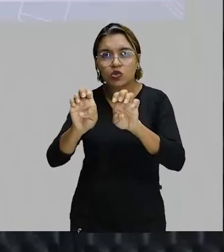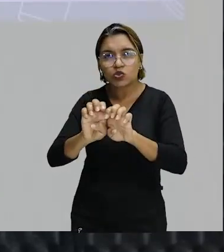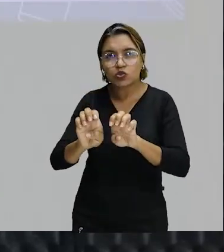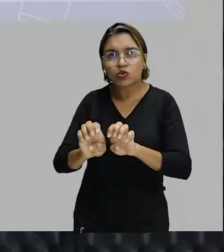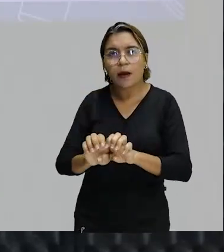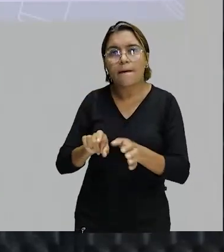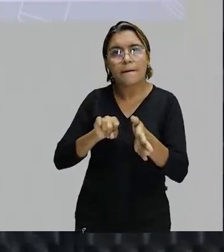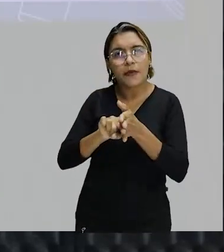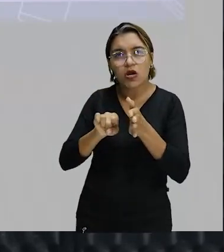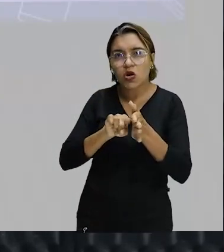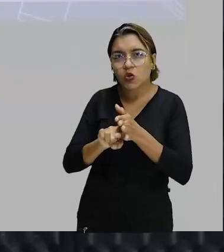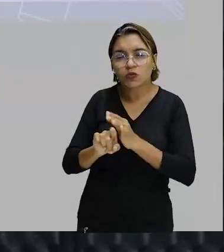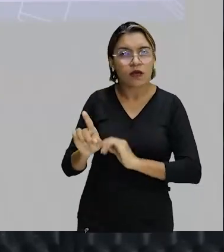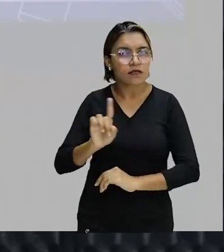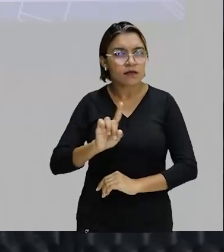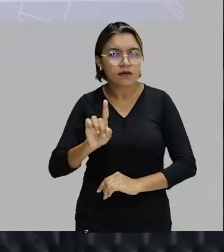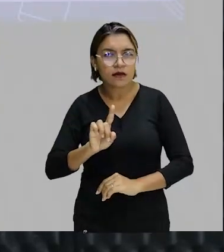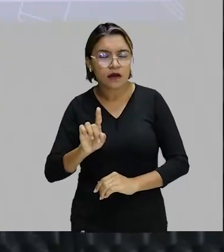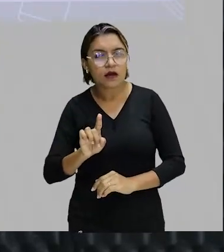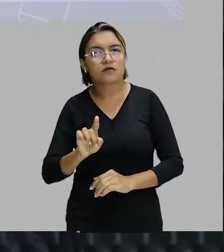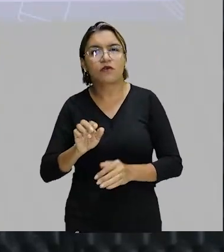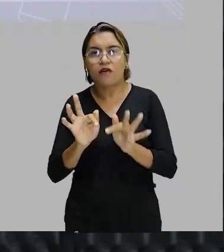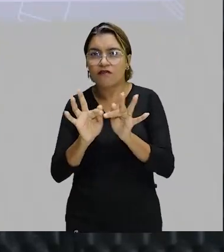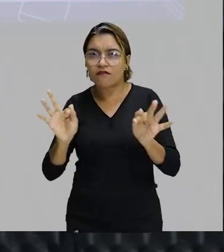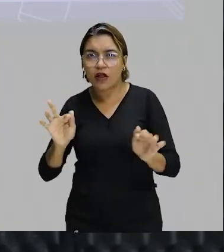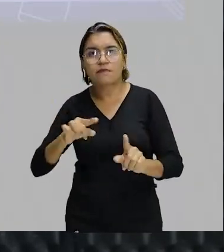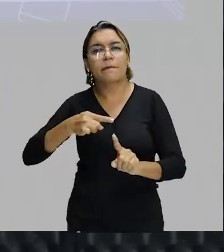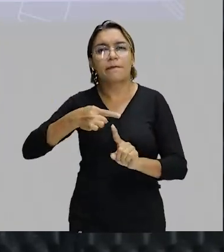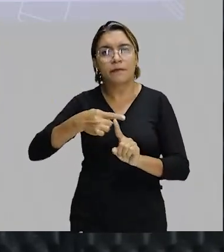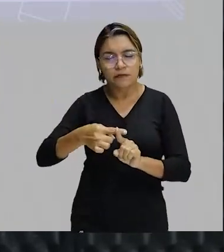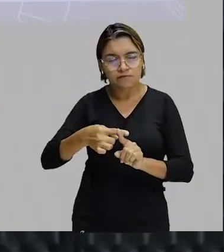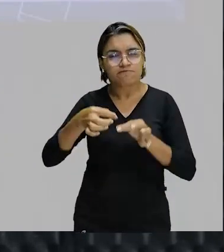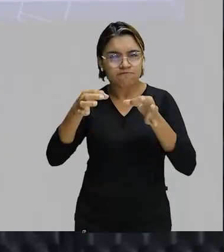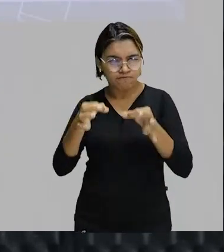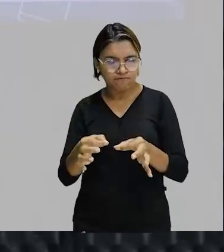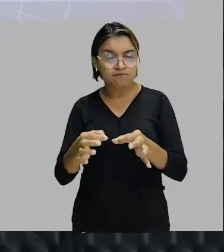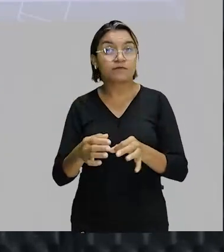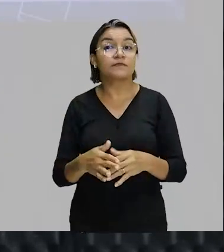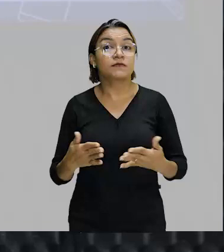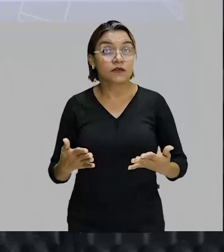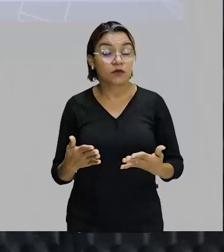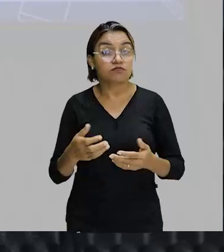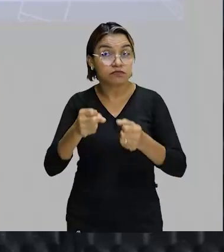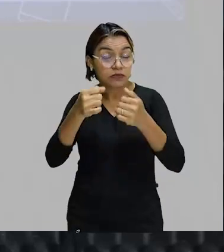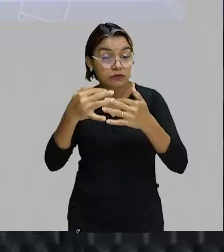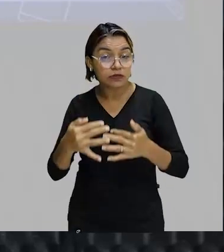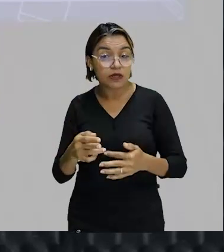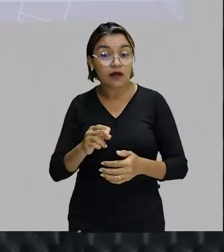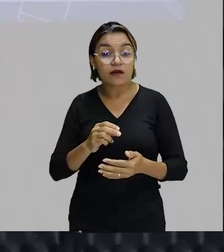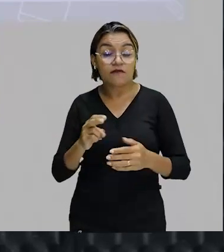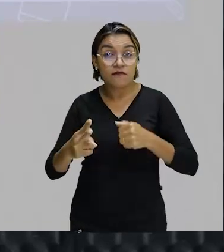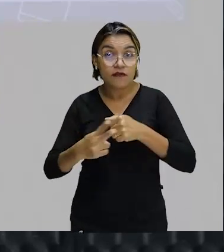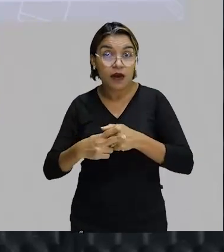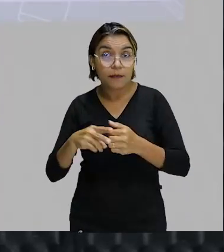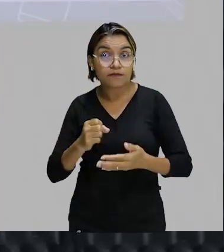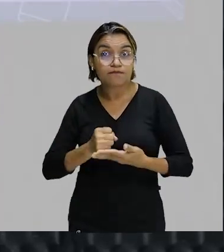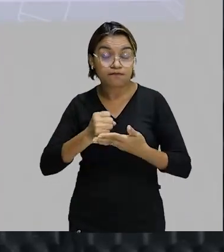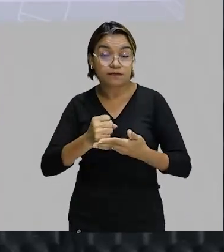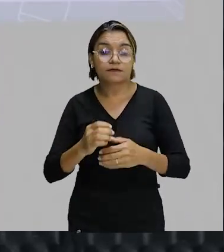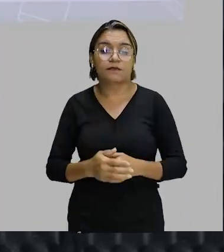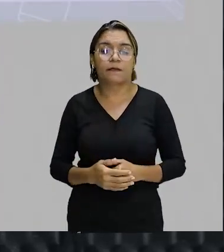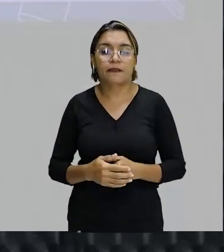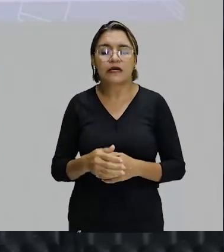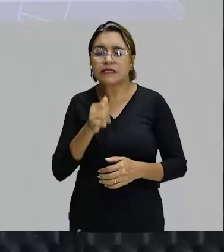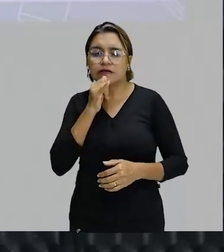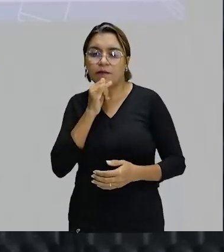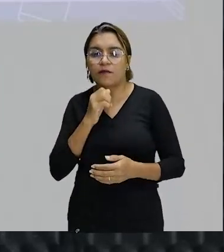as negações, as próprias frases afirmativas nos tempos compostos. Então, é por isso que ele tem esse nome. Nesse caso, quando você tem o verbo auxiliar,